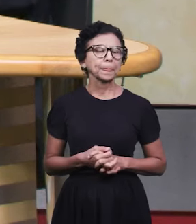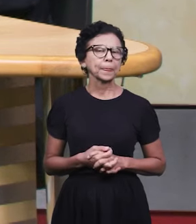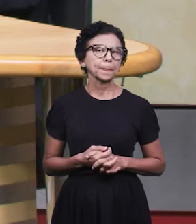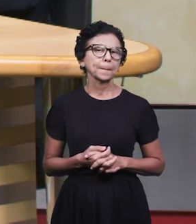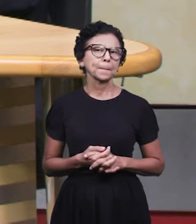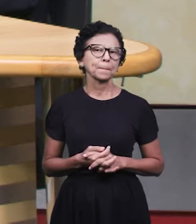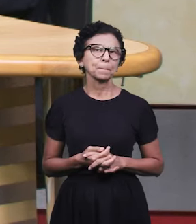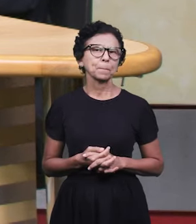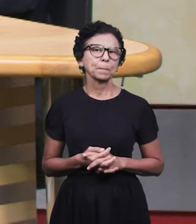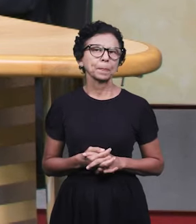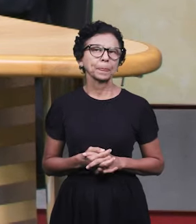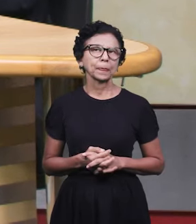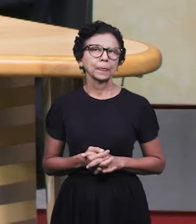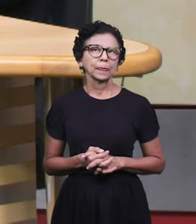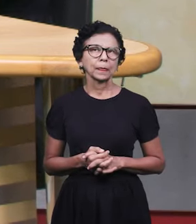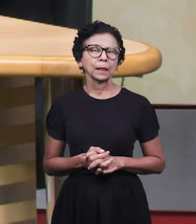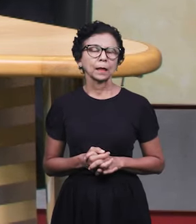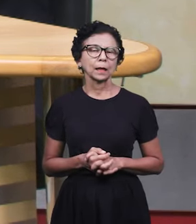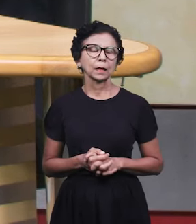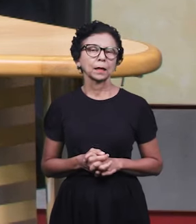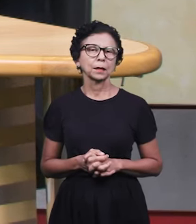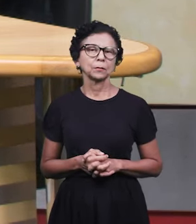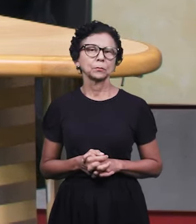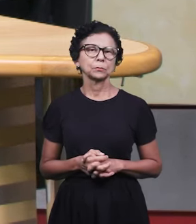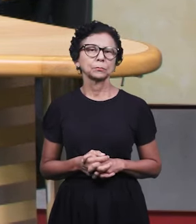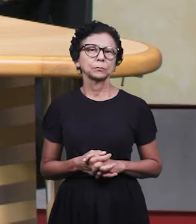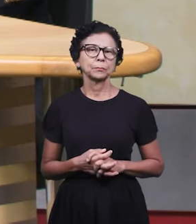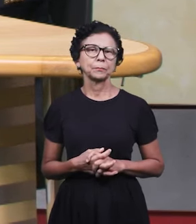pensam que o período da graça se fechou